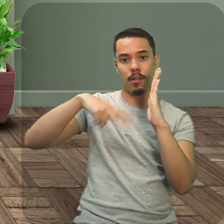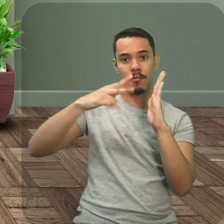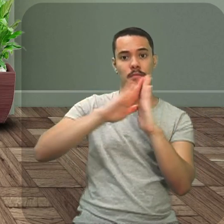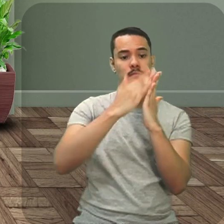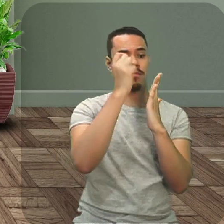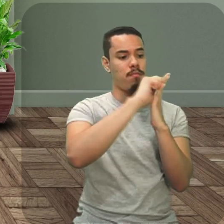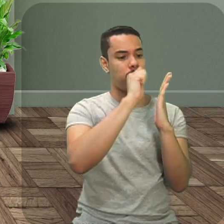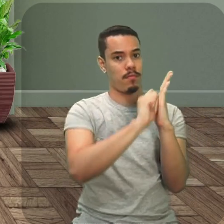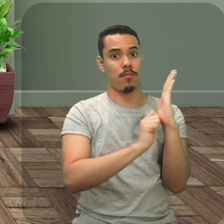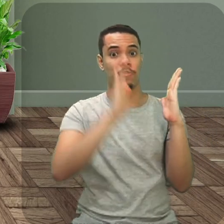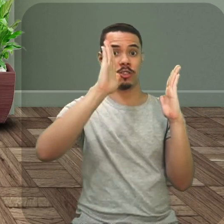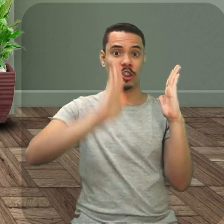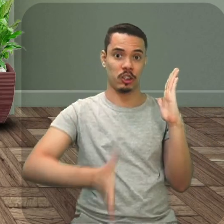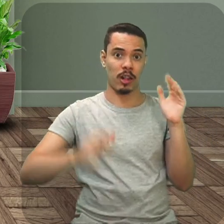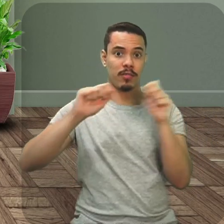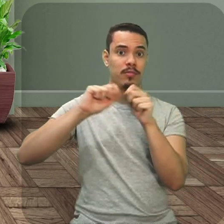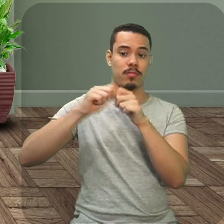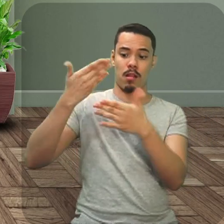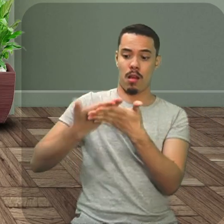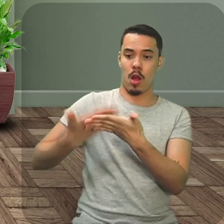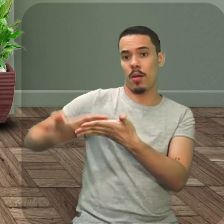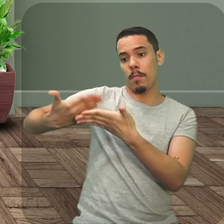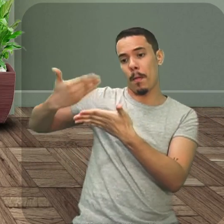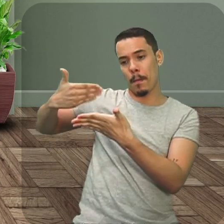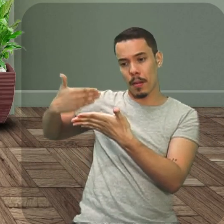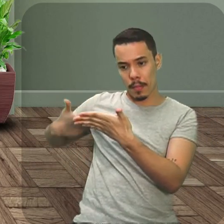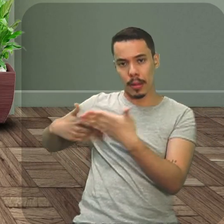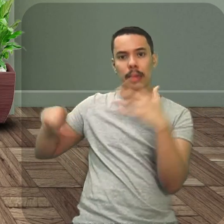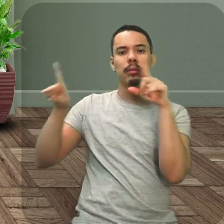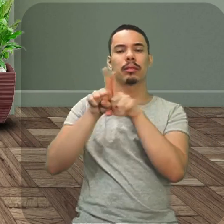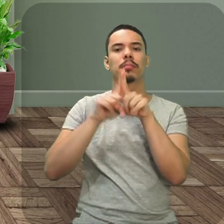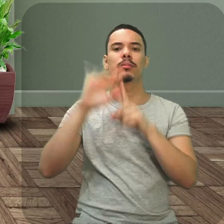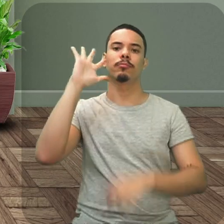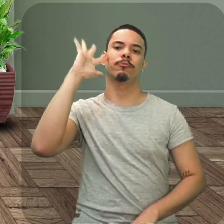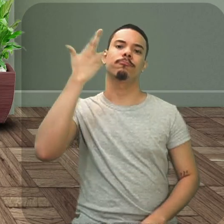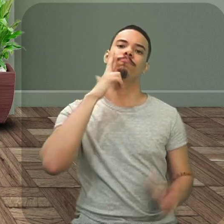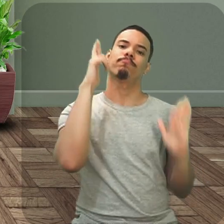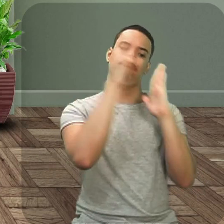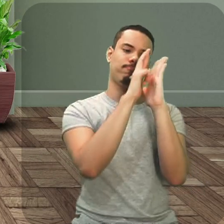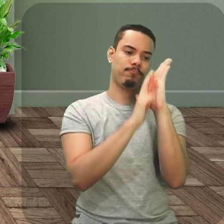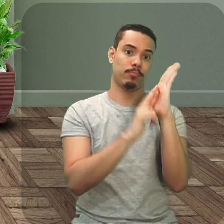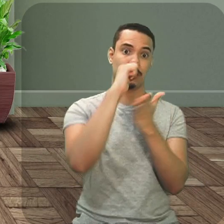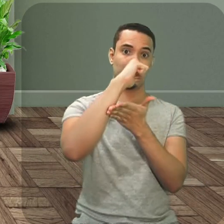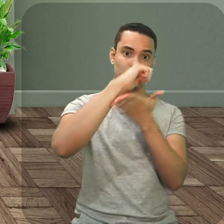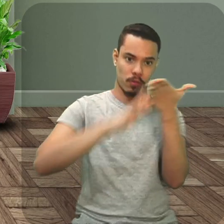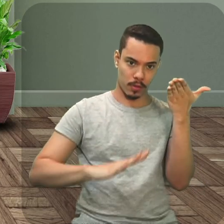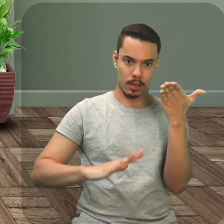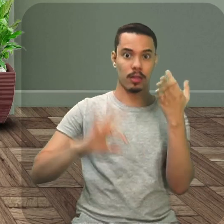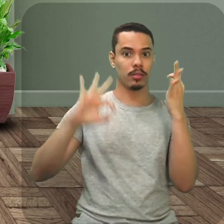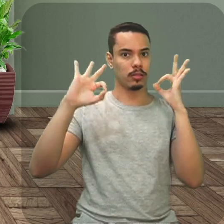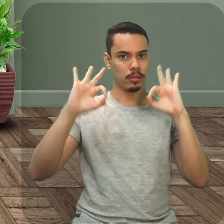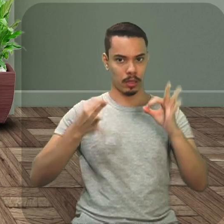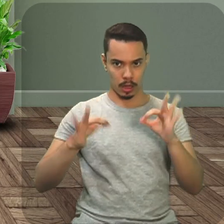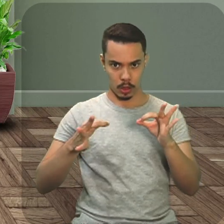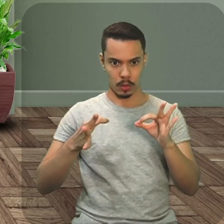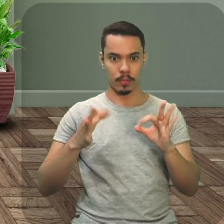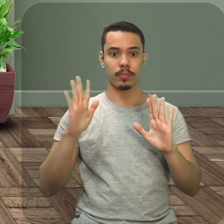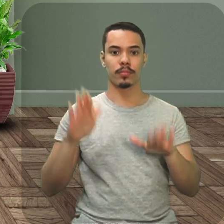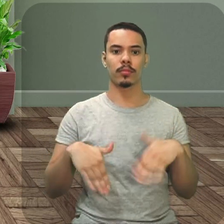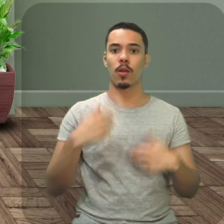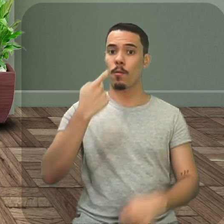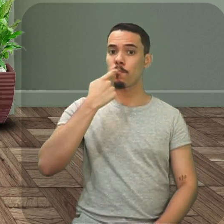anotações que vocês fizeram ir para resolver as atividades certo